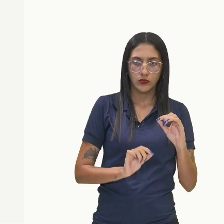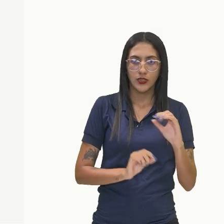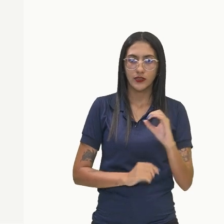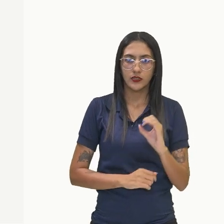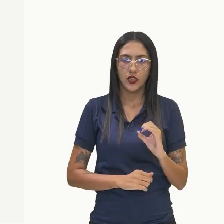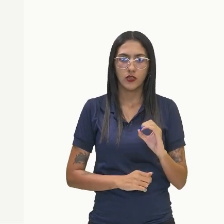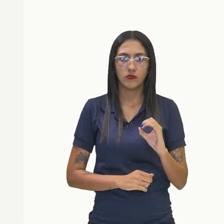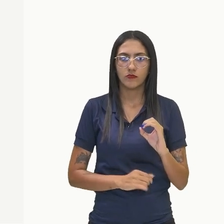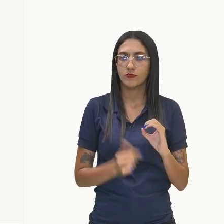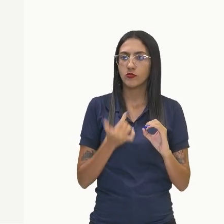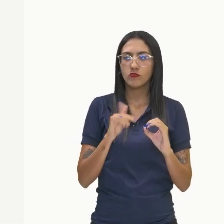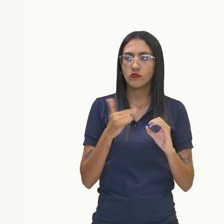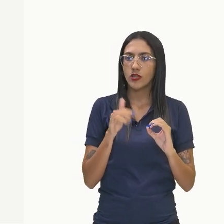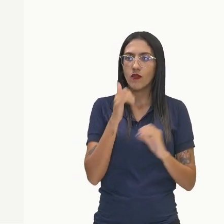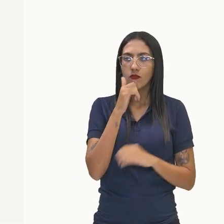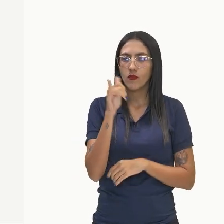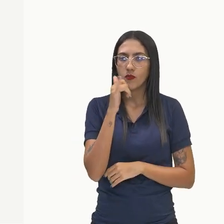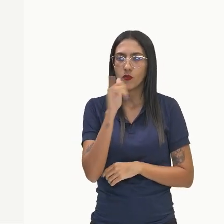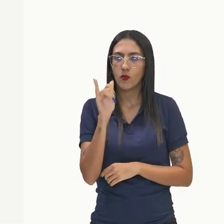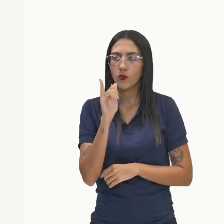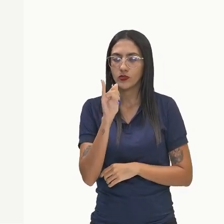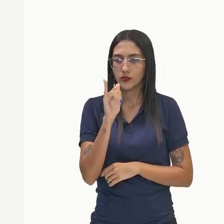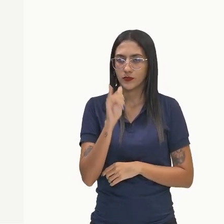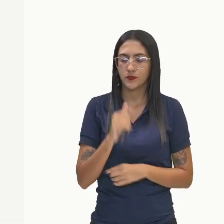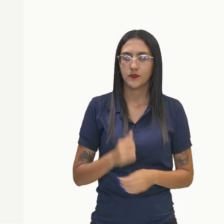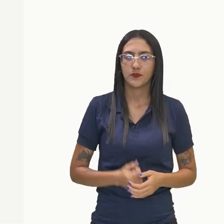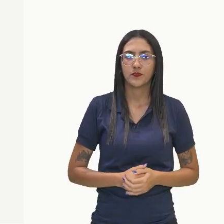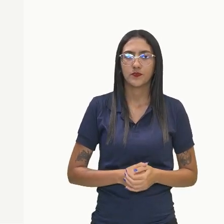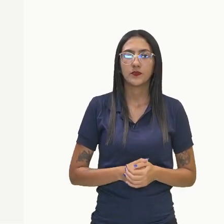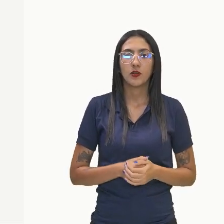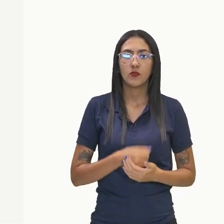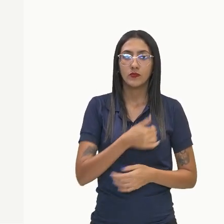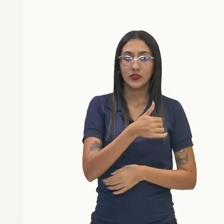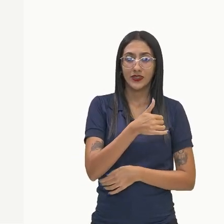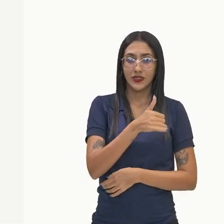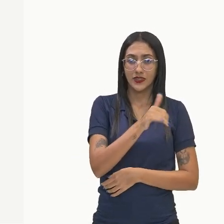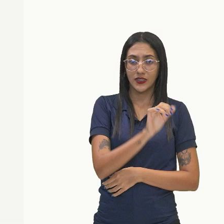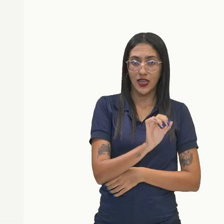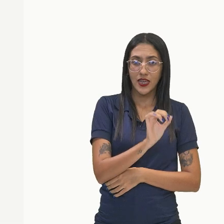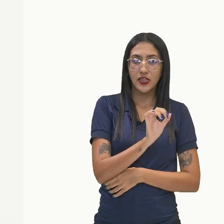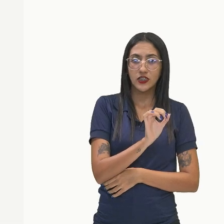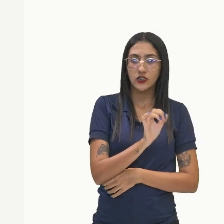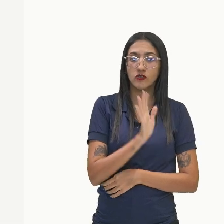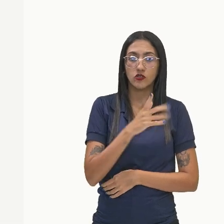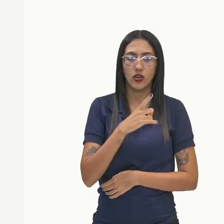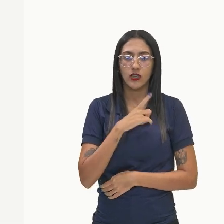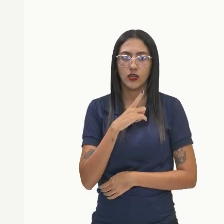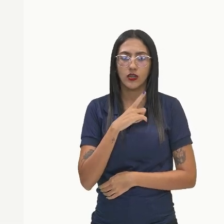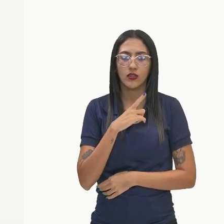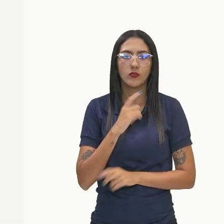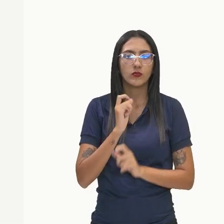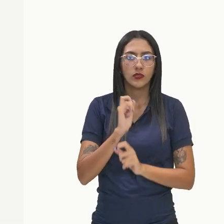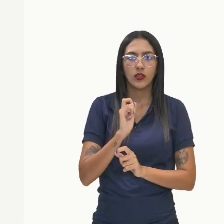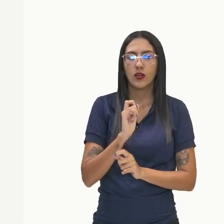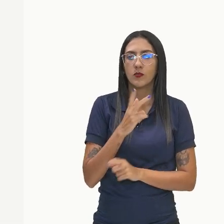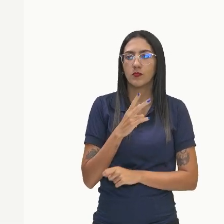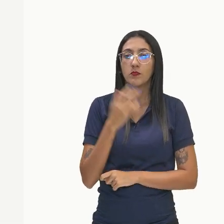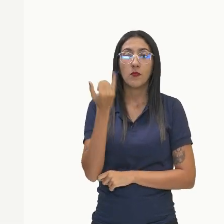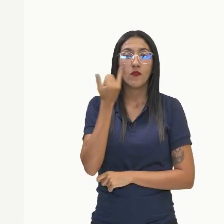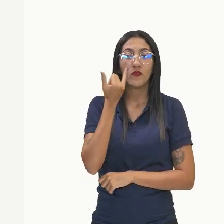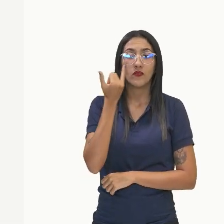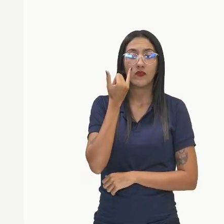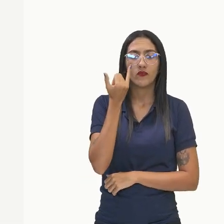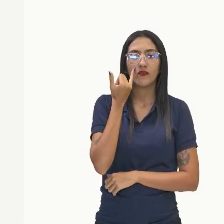aqui não tem corrente elétrica, portanto, o 10 volts já é, pessoal, essa informação aqui, que é o ponto